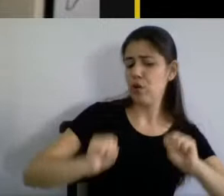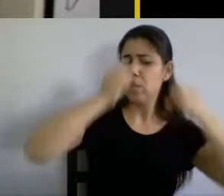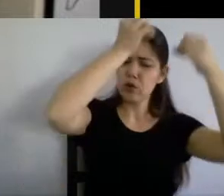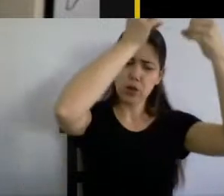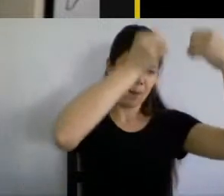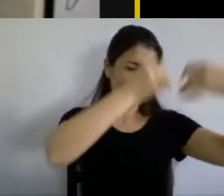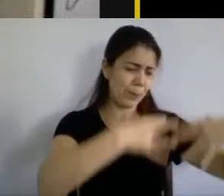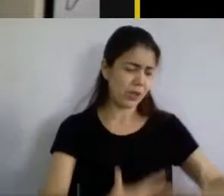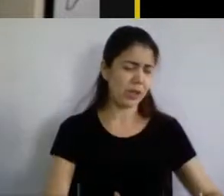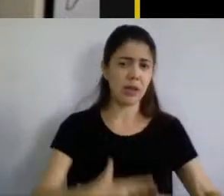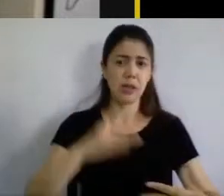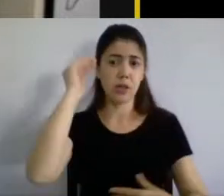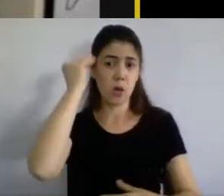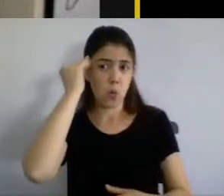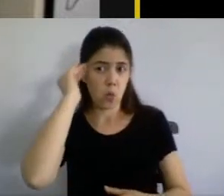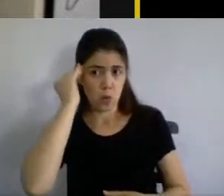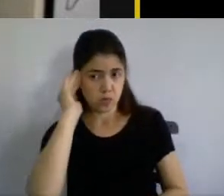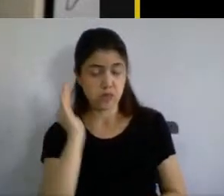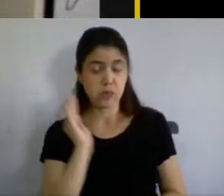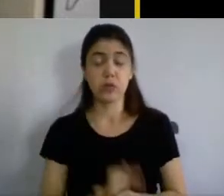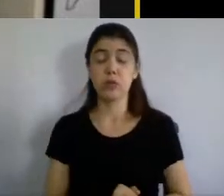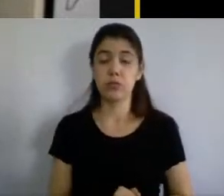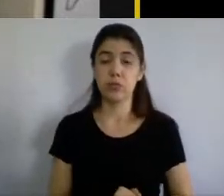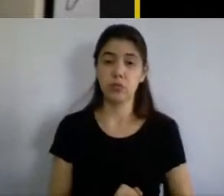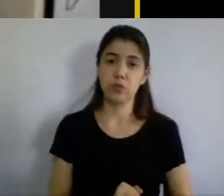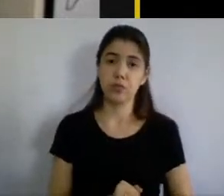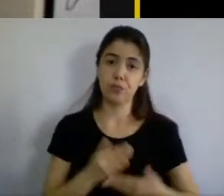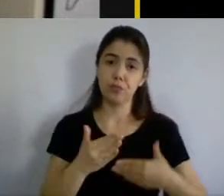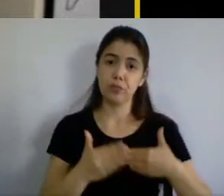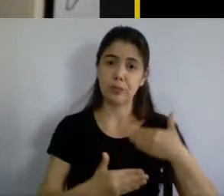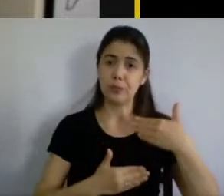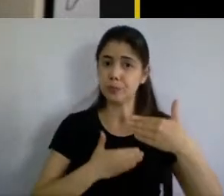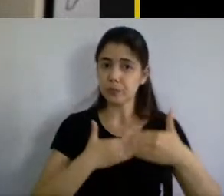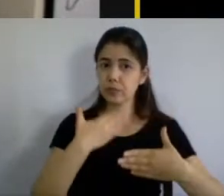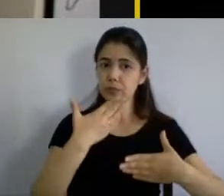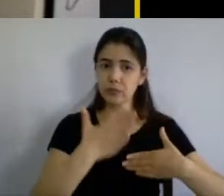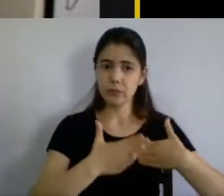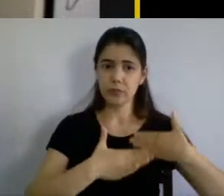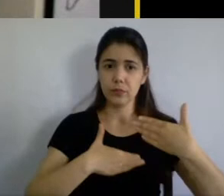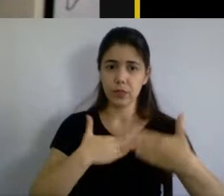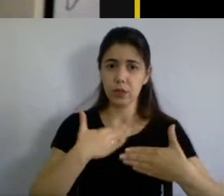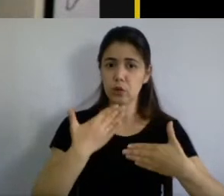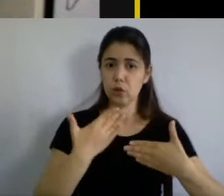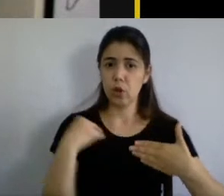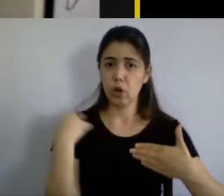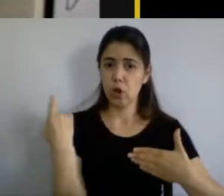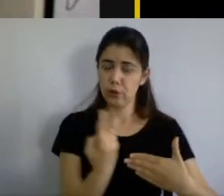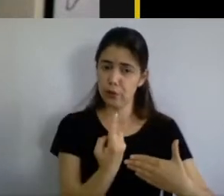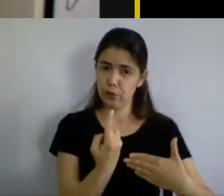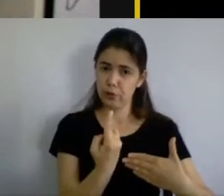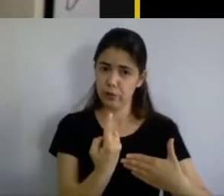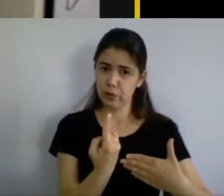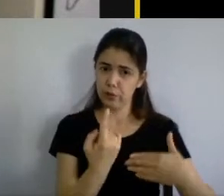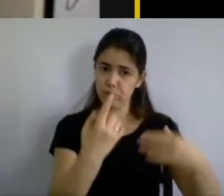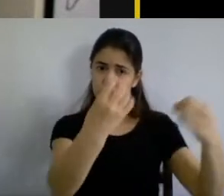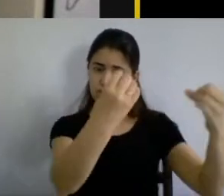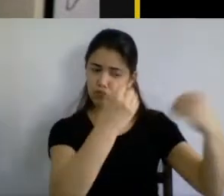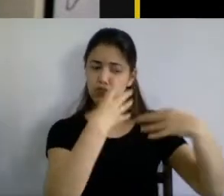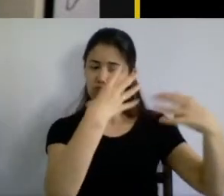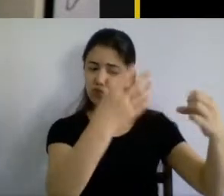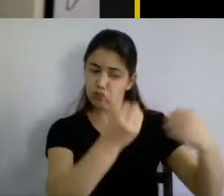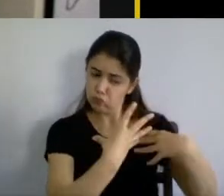de interpretação, em que, à medida que a gente vai sendo educado, a gente os aceita ou